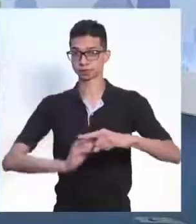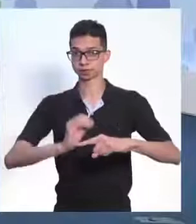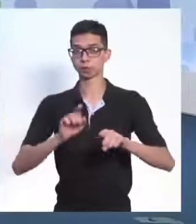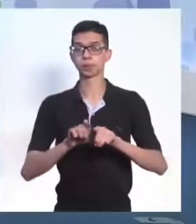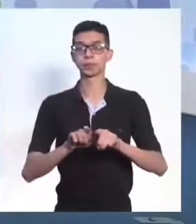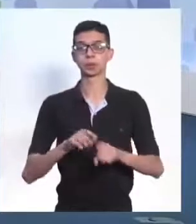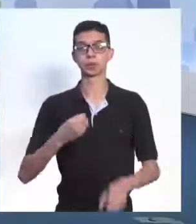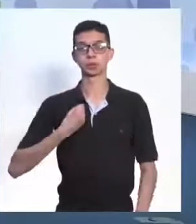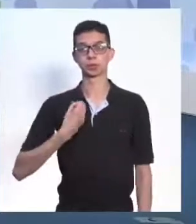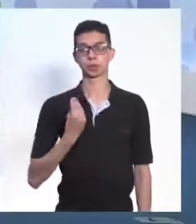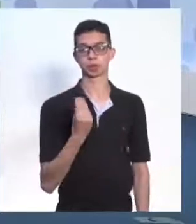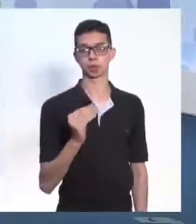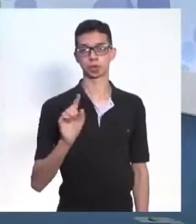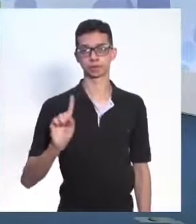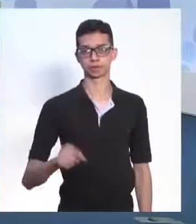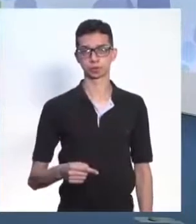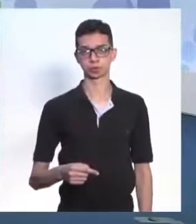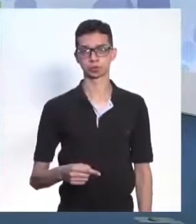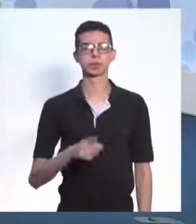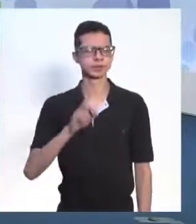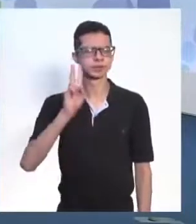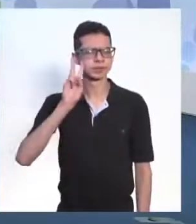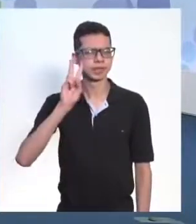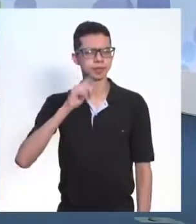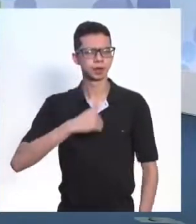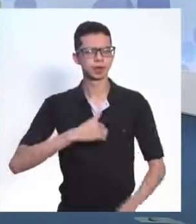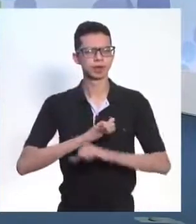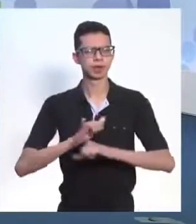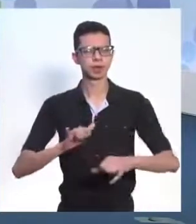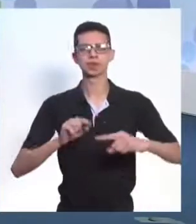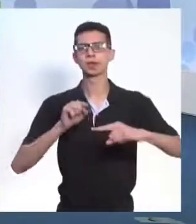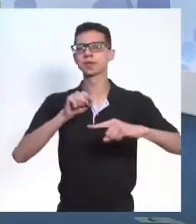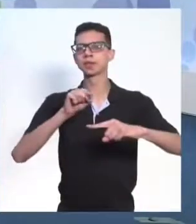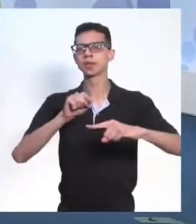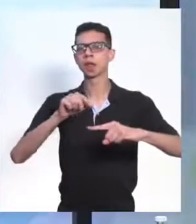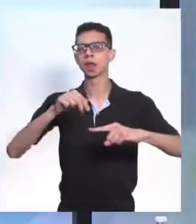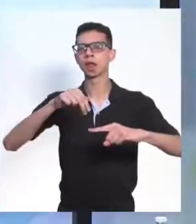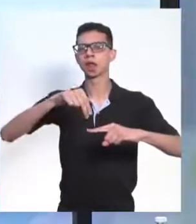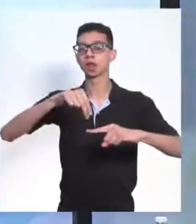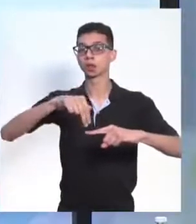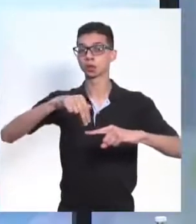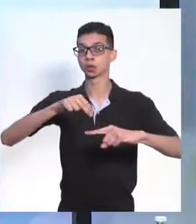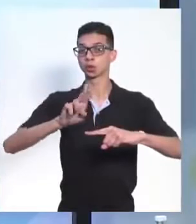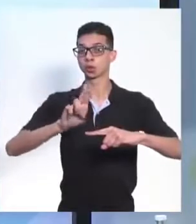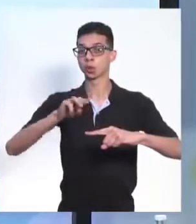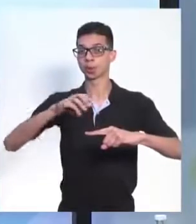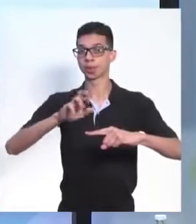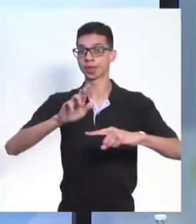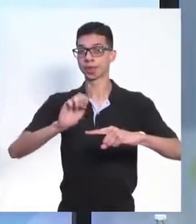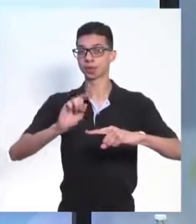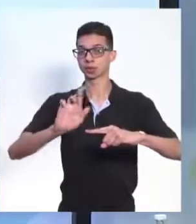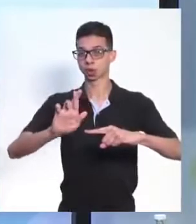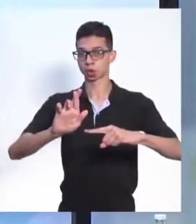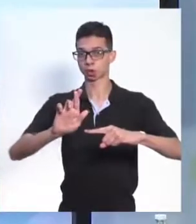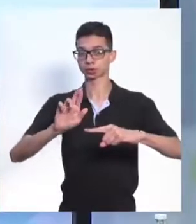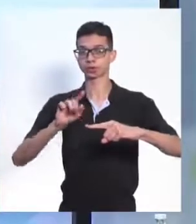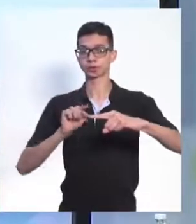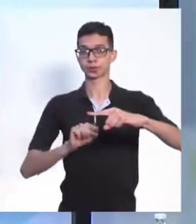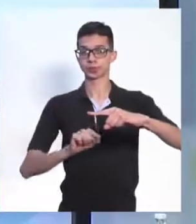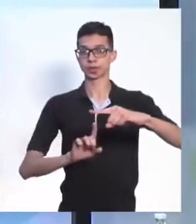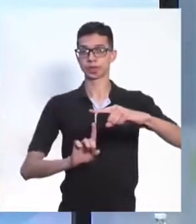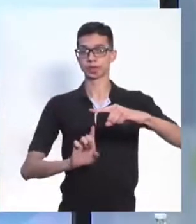decimal, lembra que eu falei que é o numerador e o denominador. Denominador é o todo,